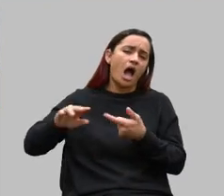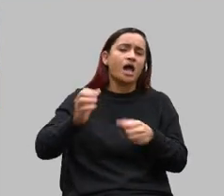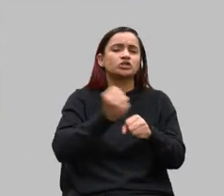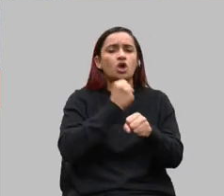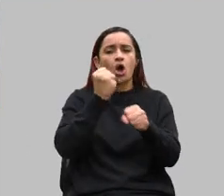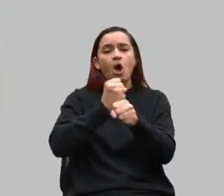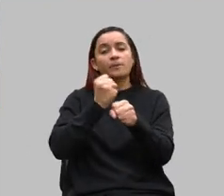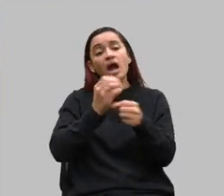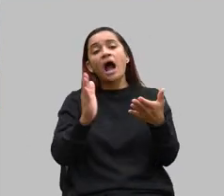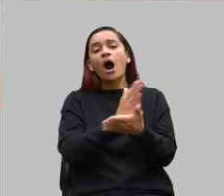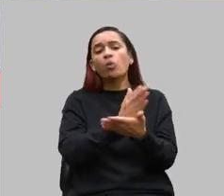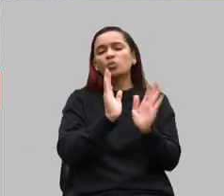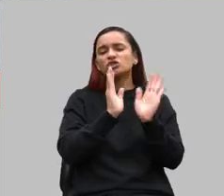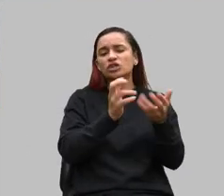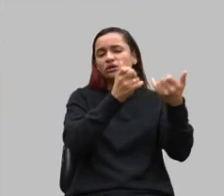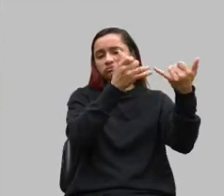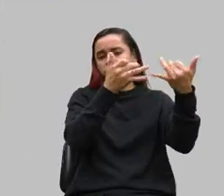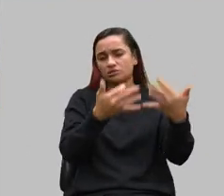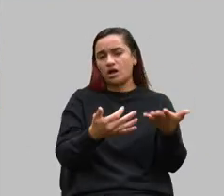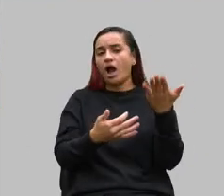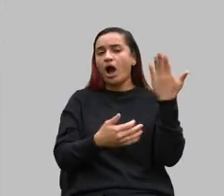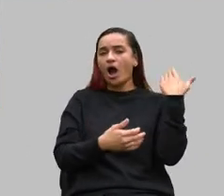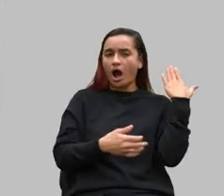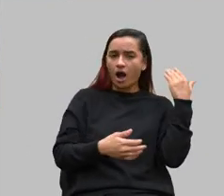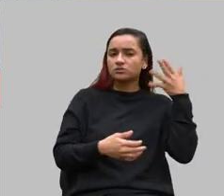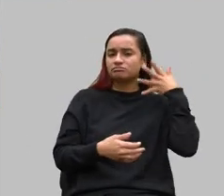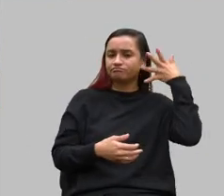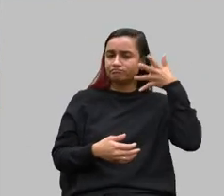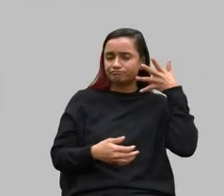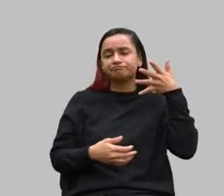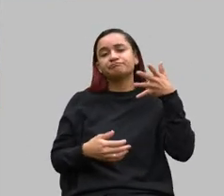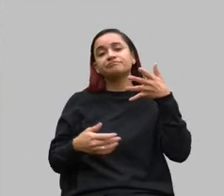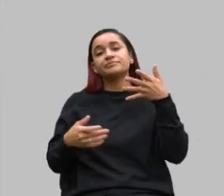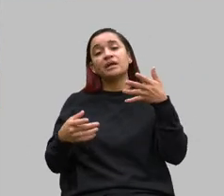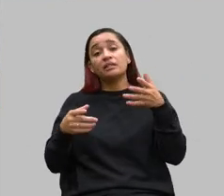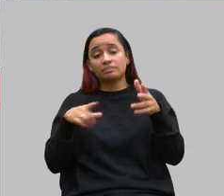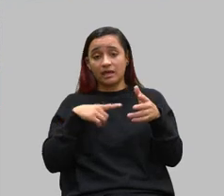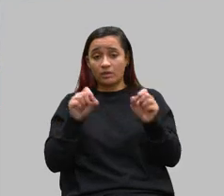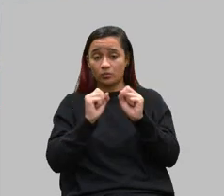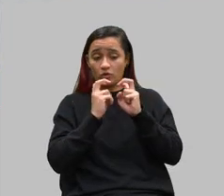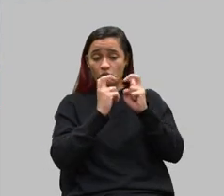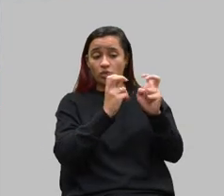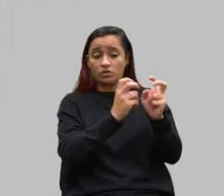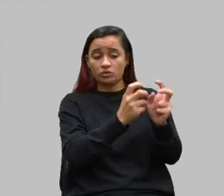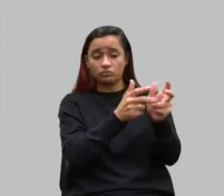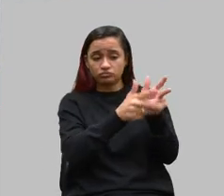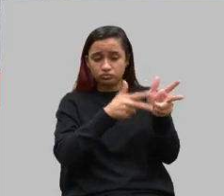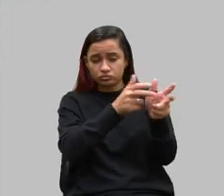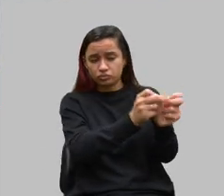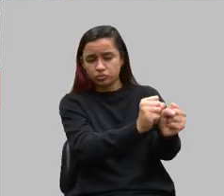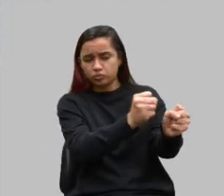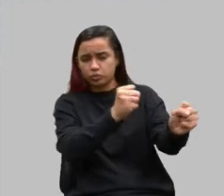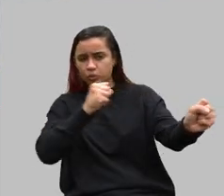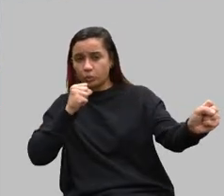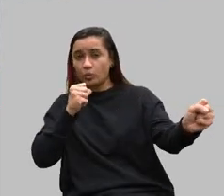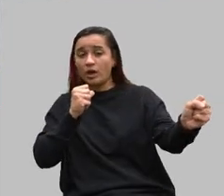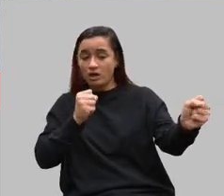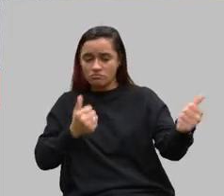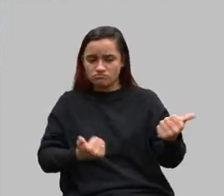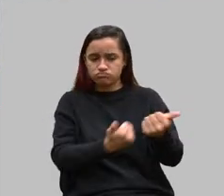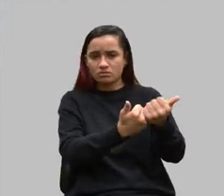aqui anteriormente para além de de toda a malha Ferroviária que pode ser beneficiada como a própria